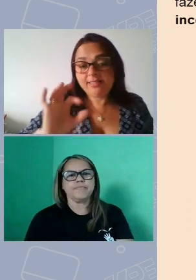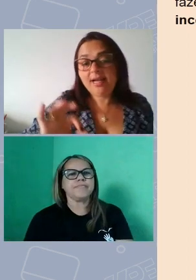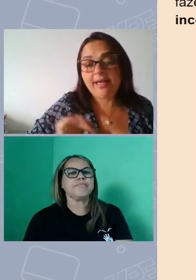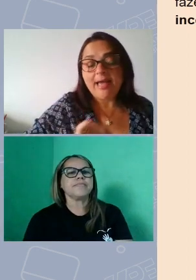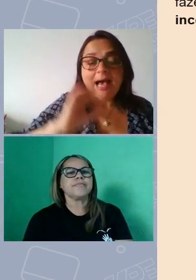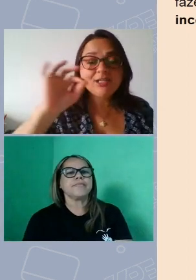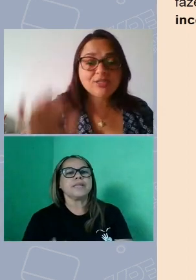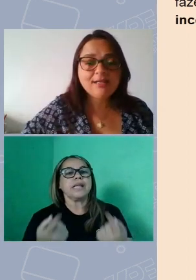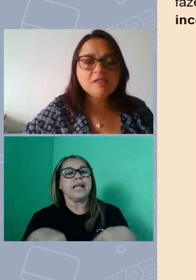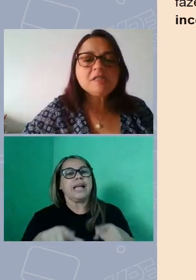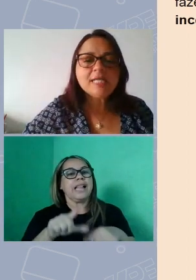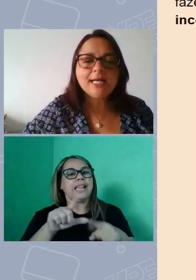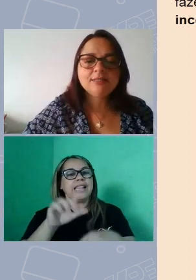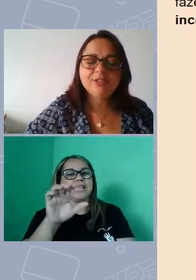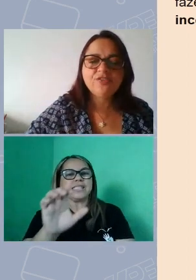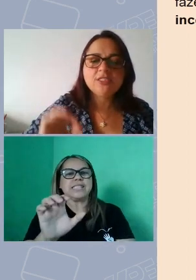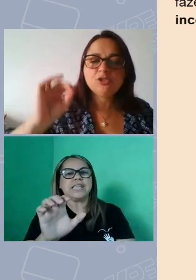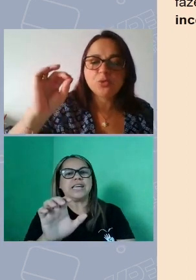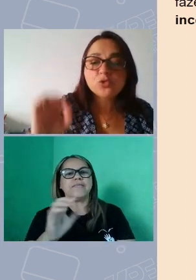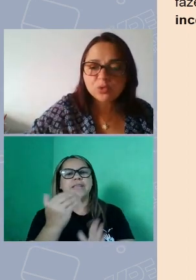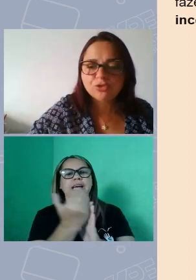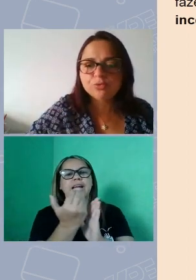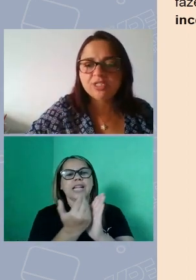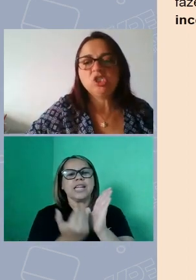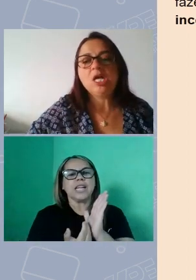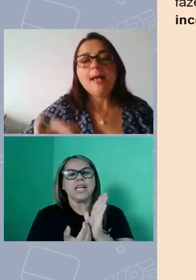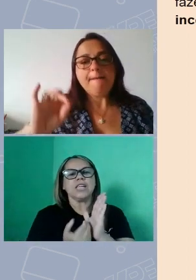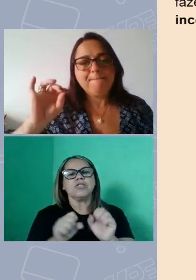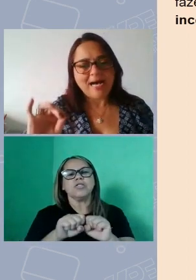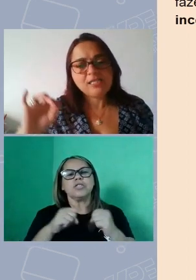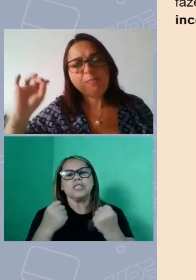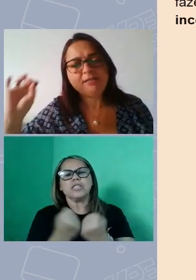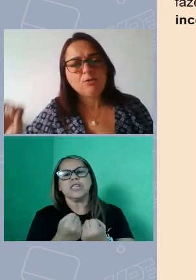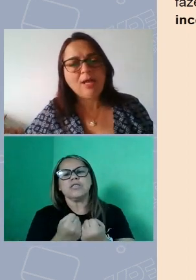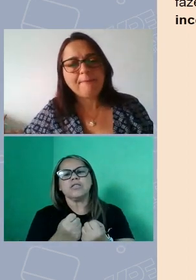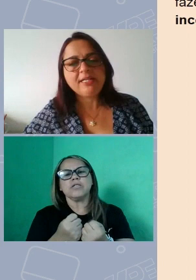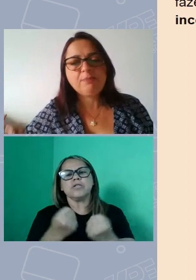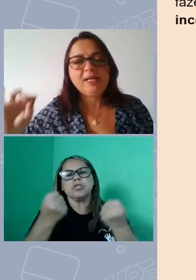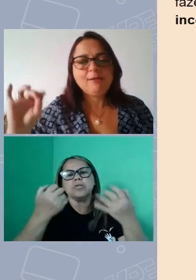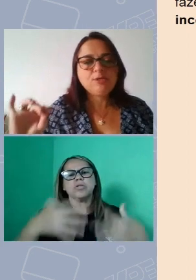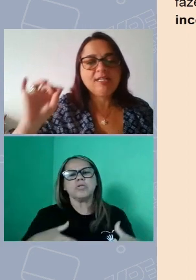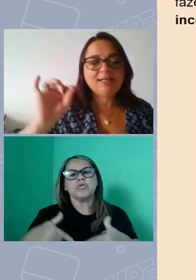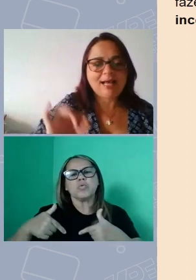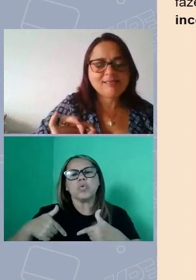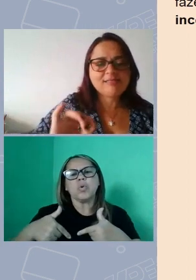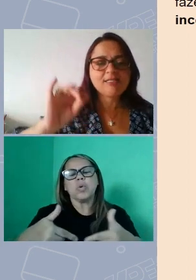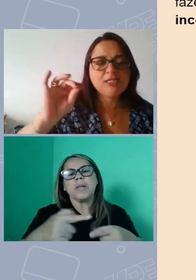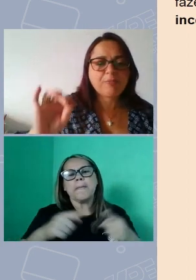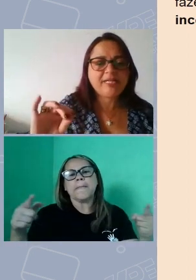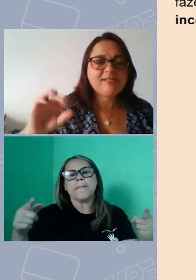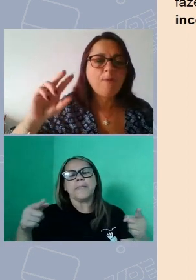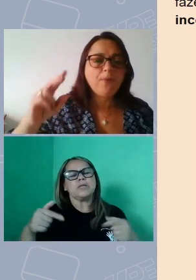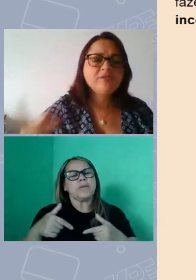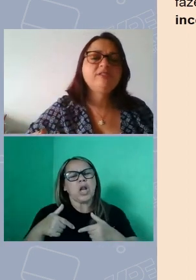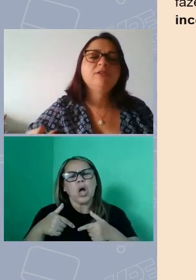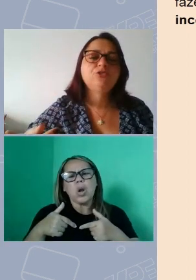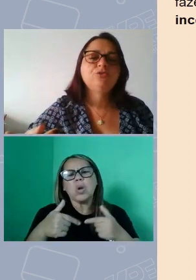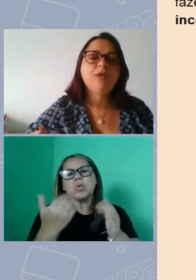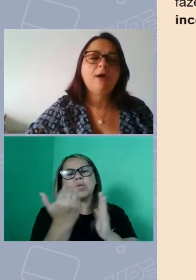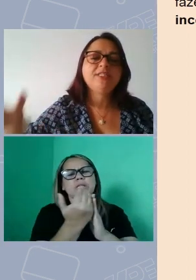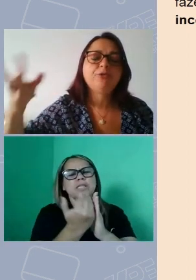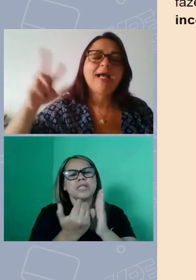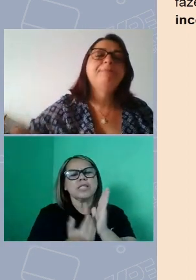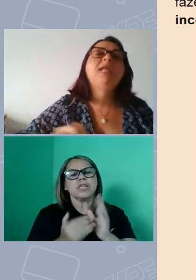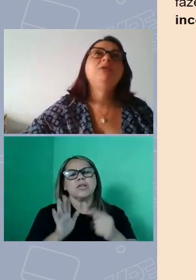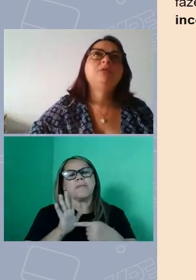letra E as classes sociais são definidas por suas lutas mas particularmente pela luta de classes que expressa a oposição